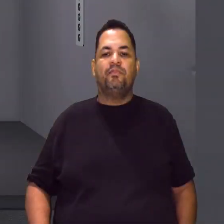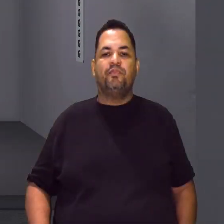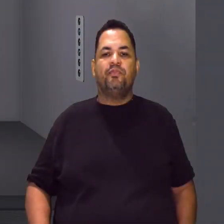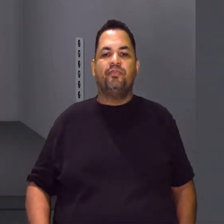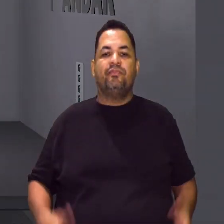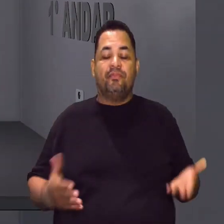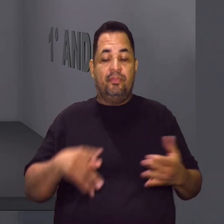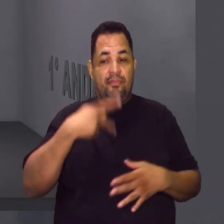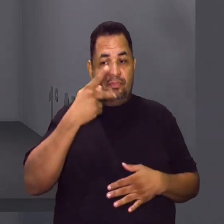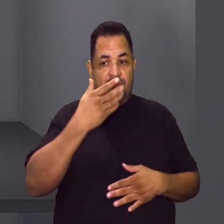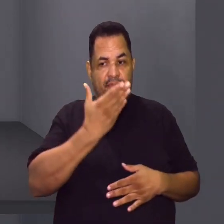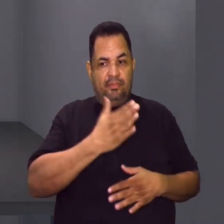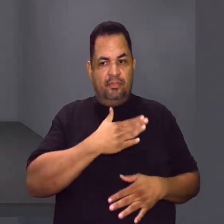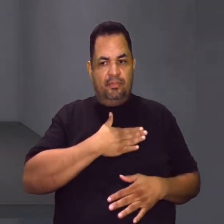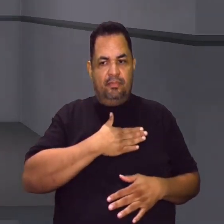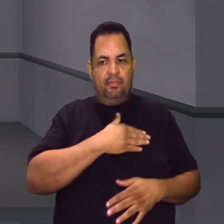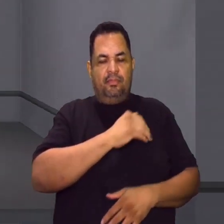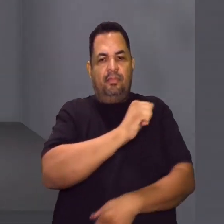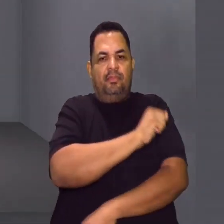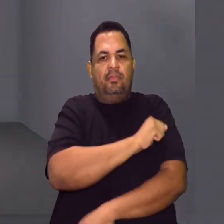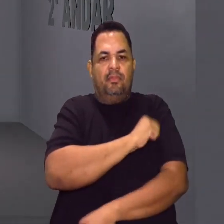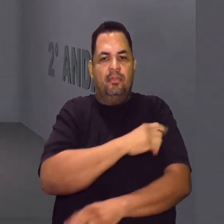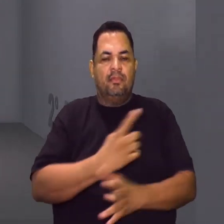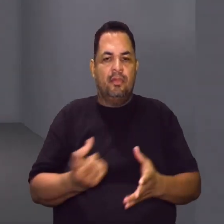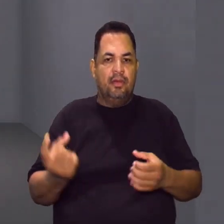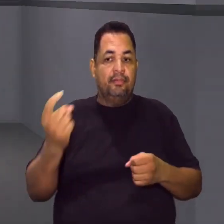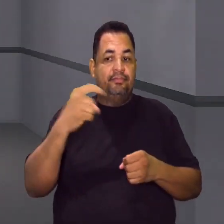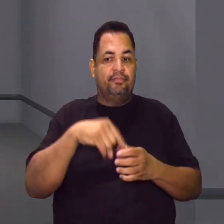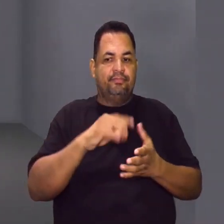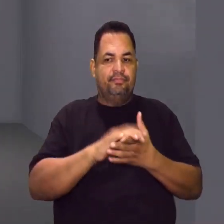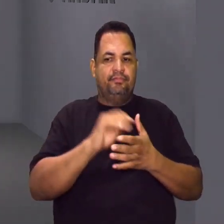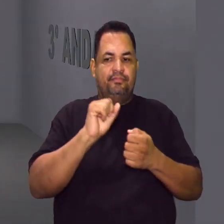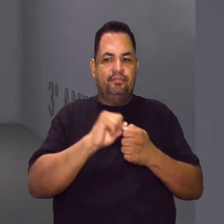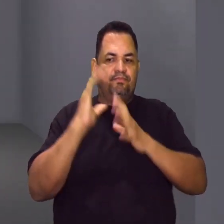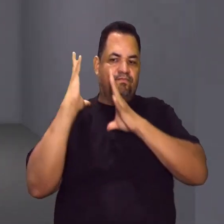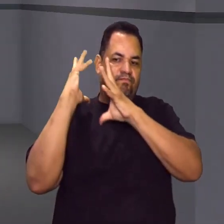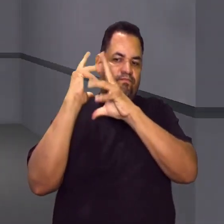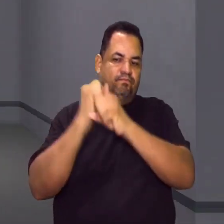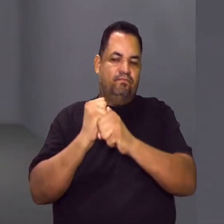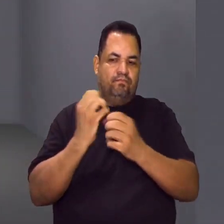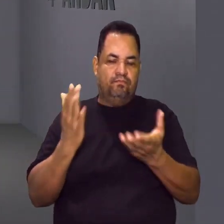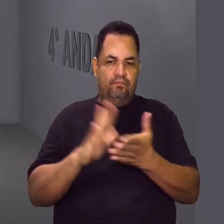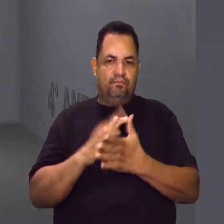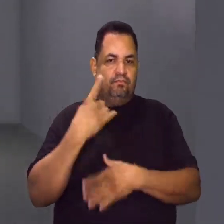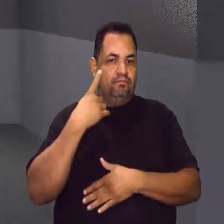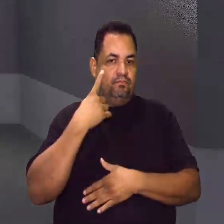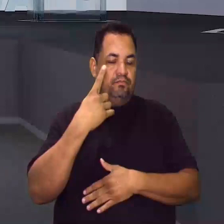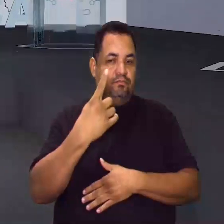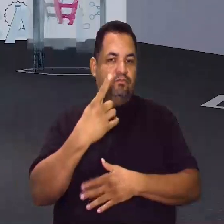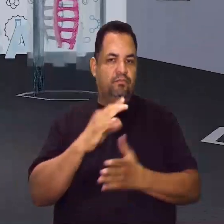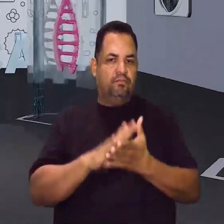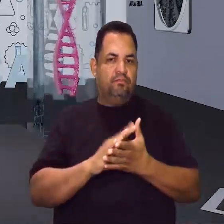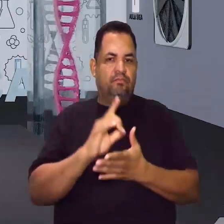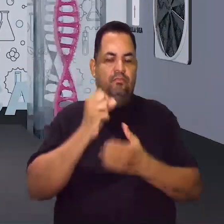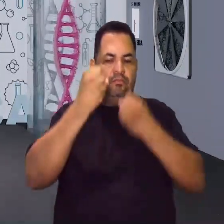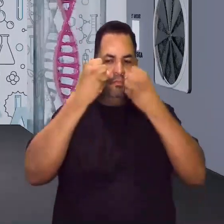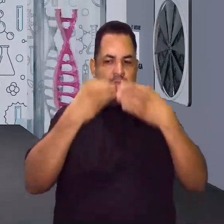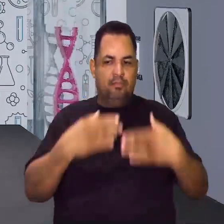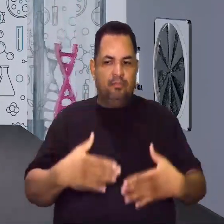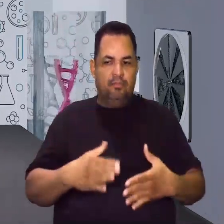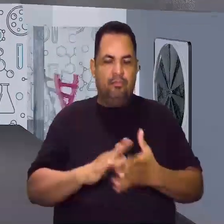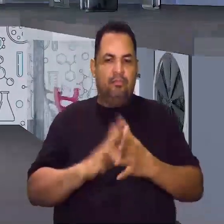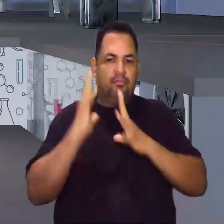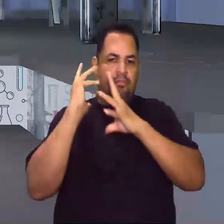Eu falei para você, meu aluno, que eu voltaria para fazer aquela revisão. Então, olha lá um pouco